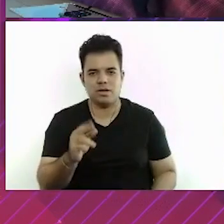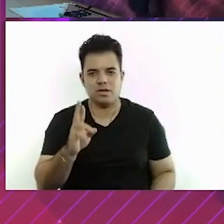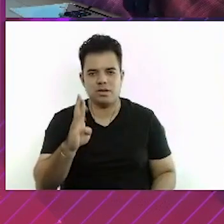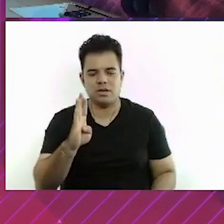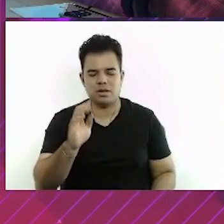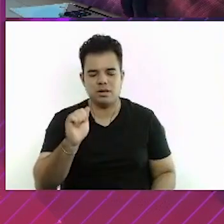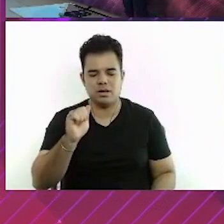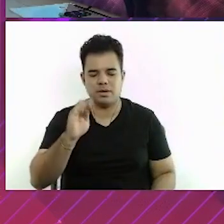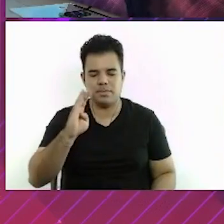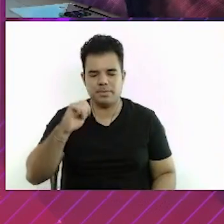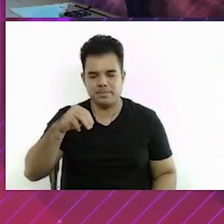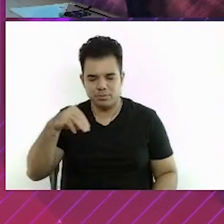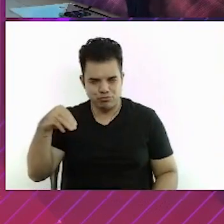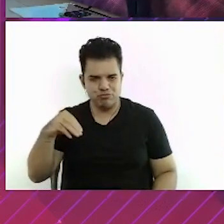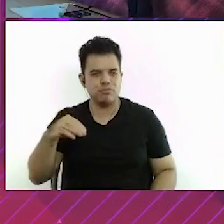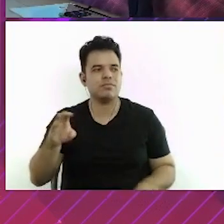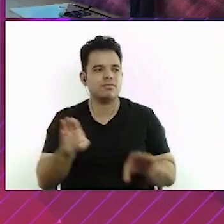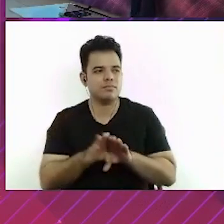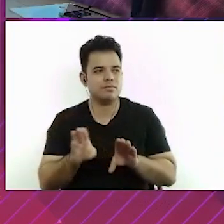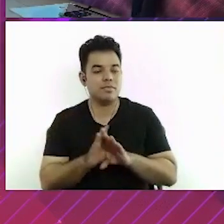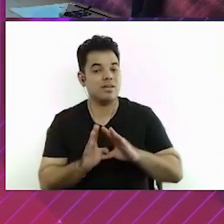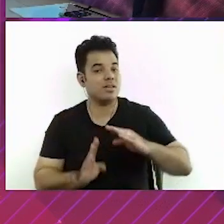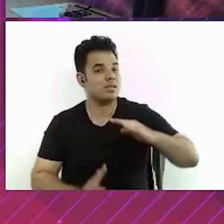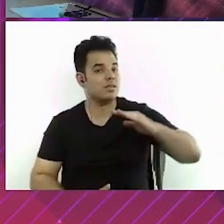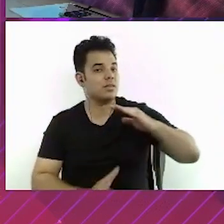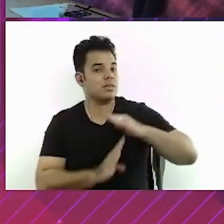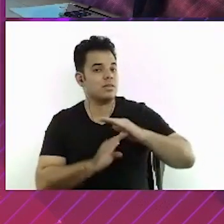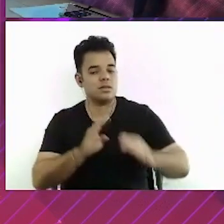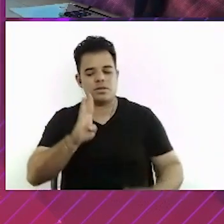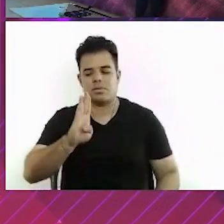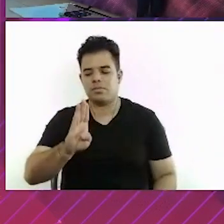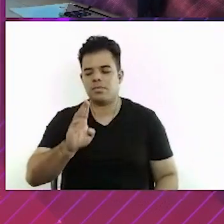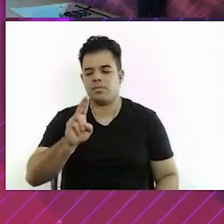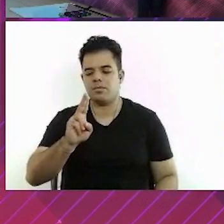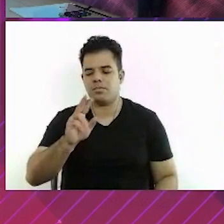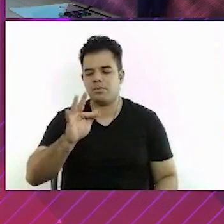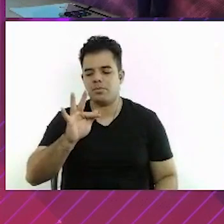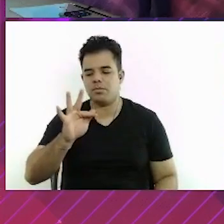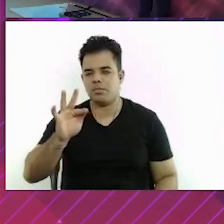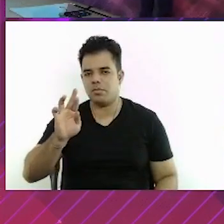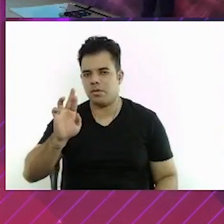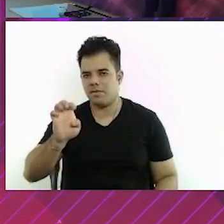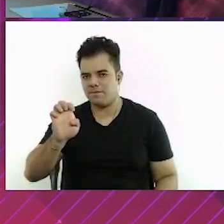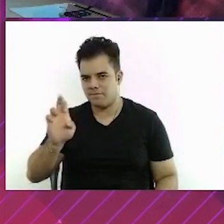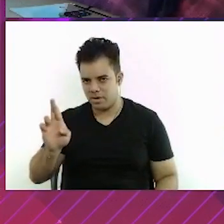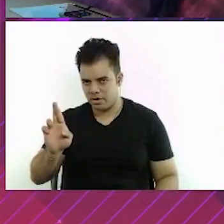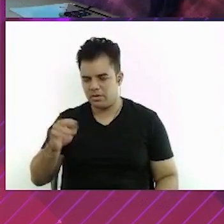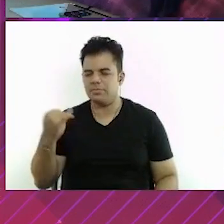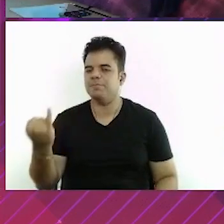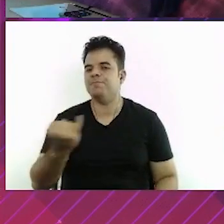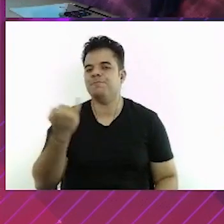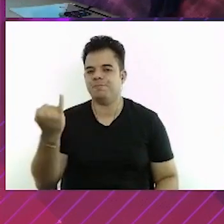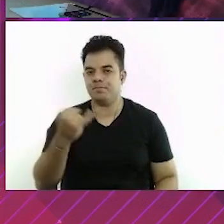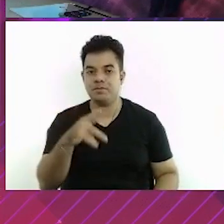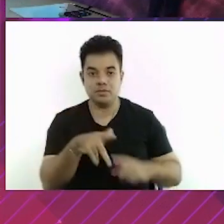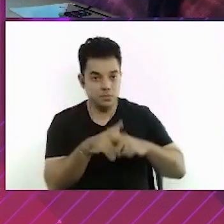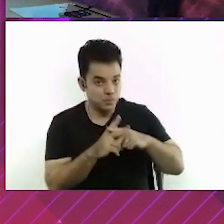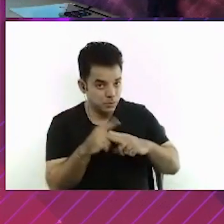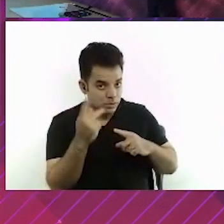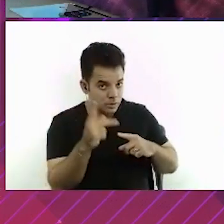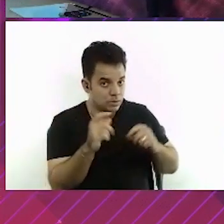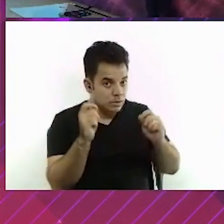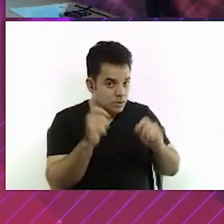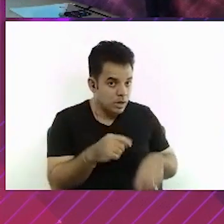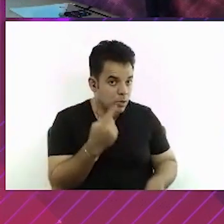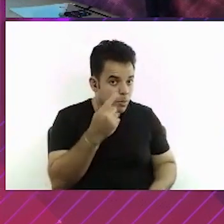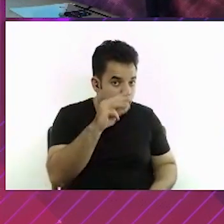é setar o tamanho do buffer, considerando a capacidade do teu microserviço. Teu microserviço processa 1 milhão